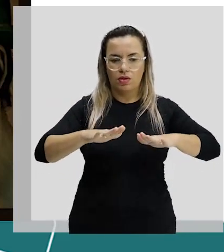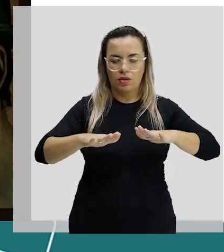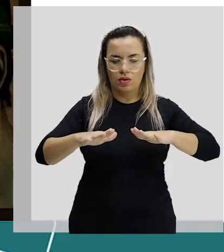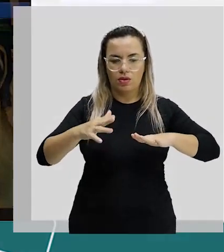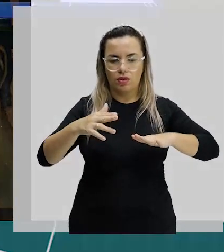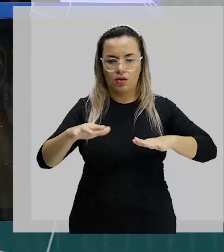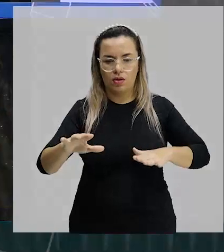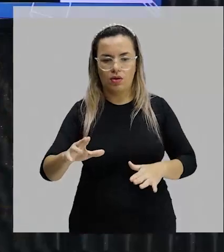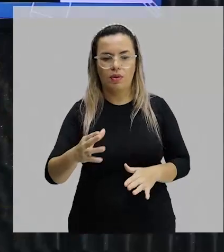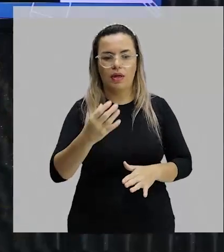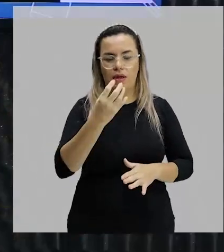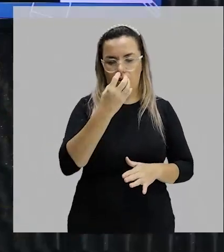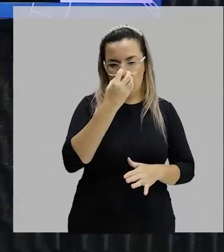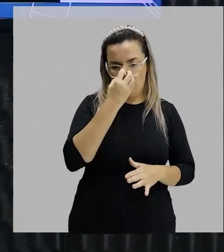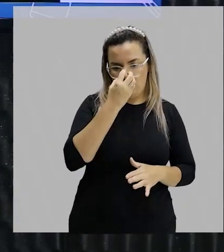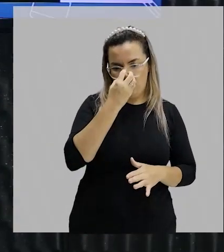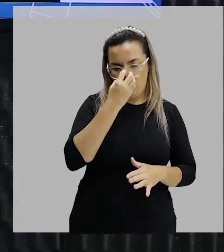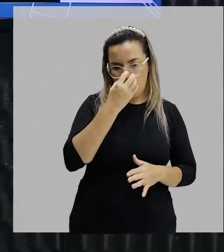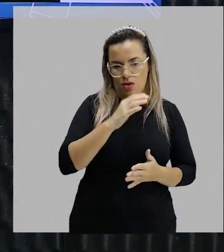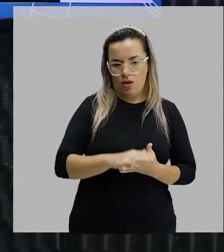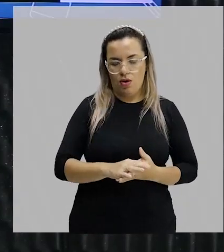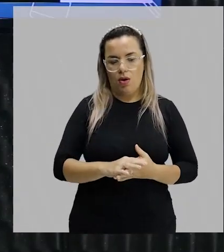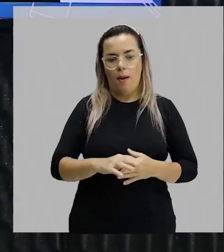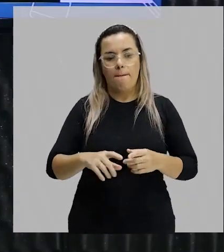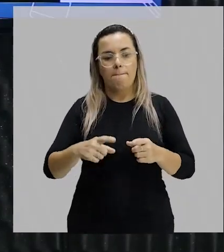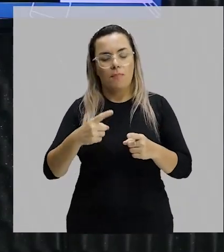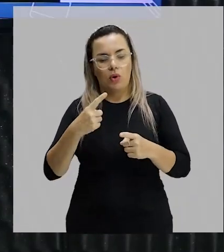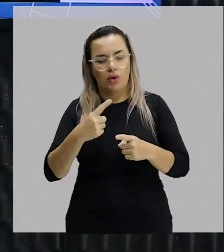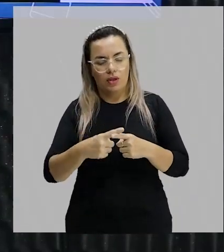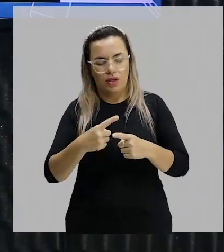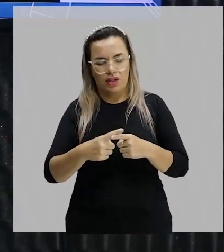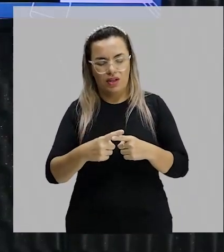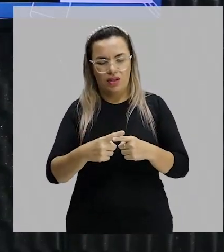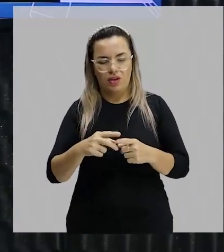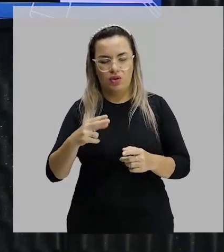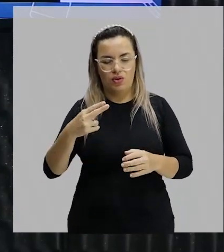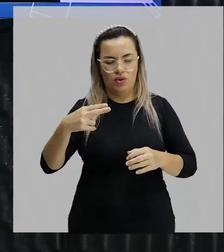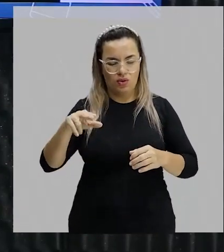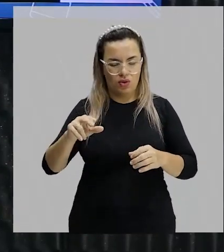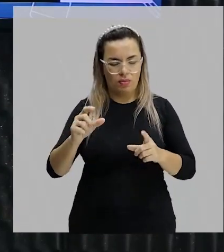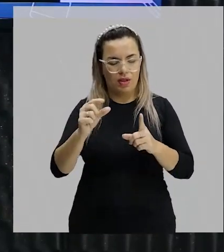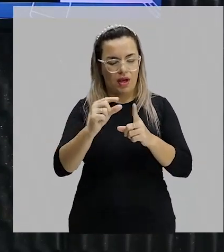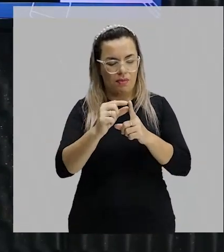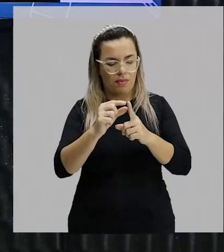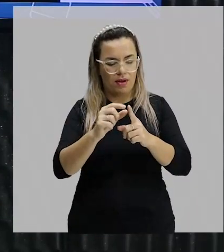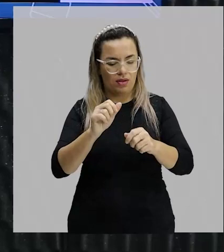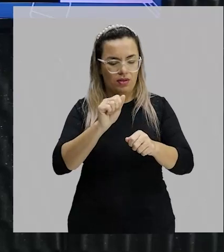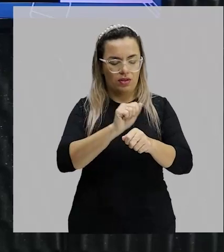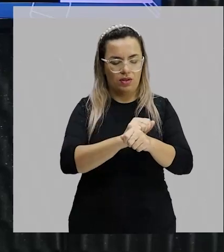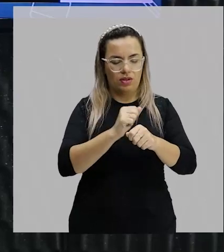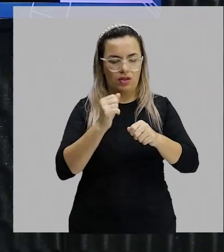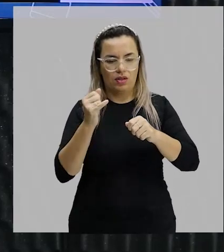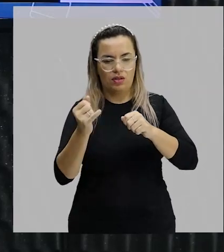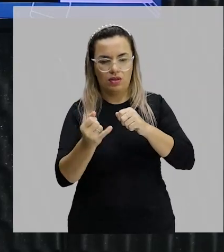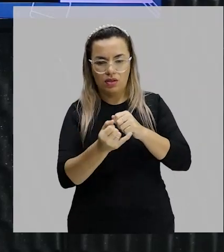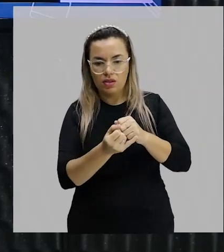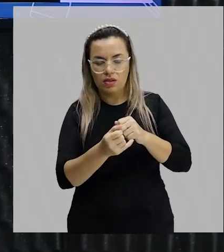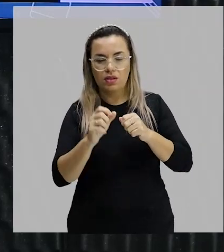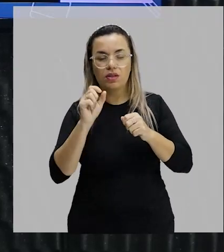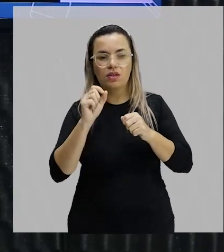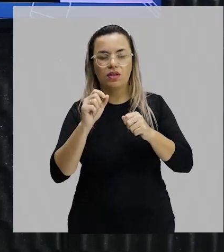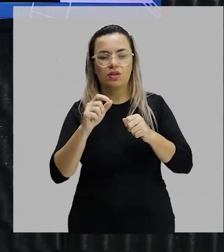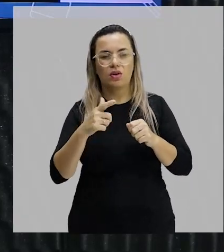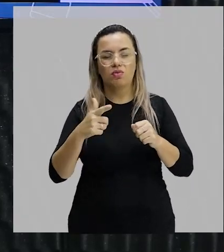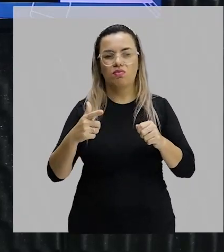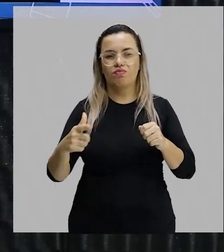em si torna-se um adjetivo que muitas vezes é mal utilizado, quando você não tem noção do trabalho desse profissional, quando você não